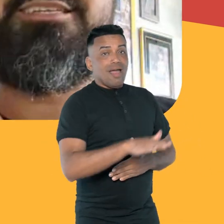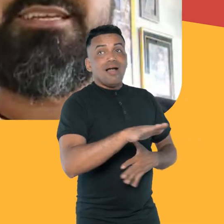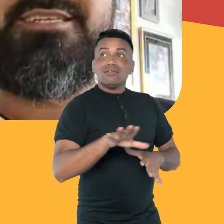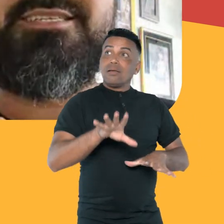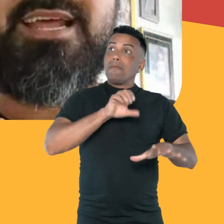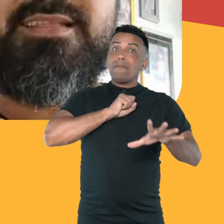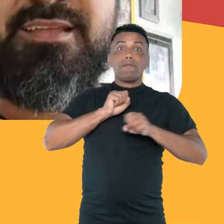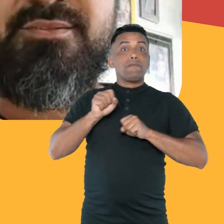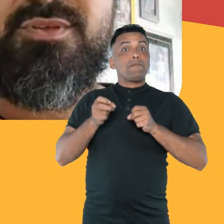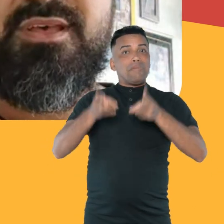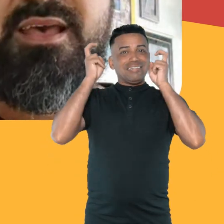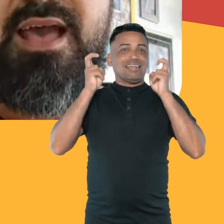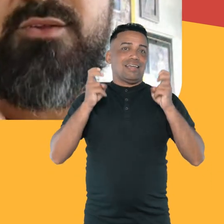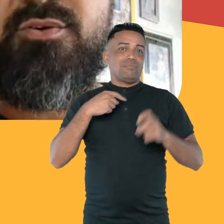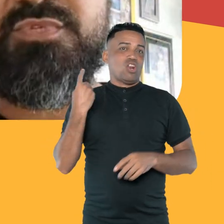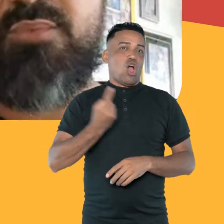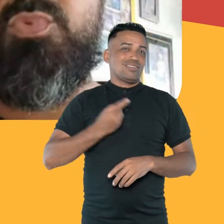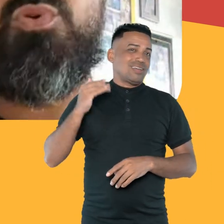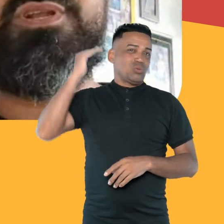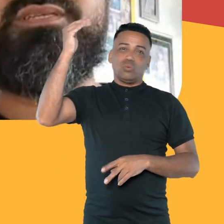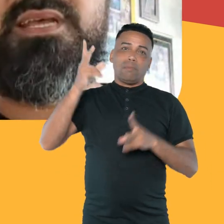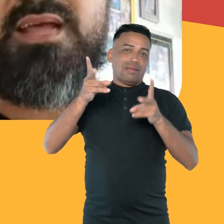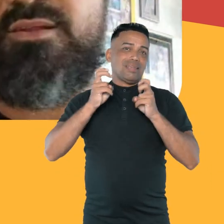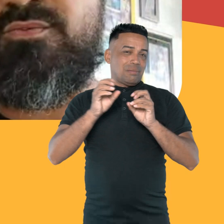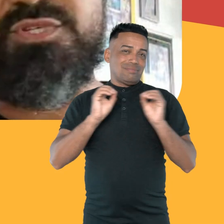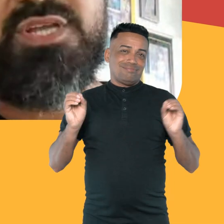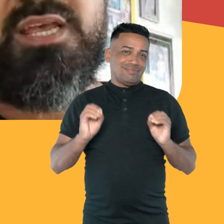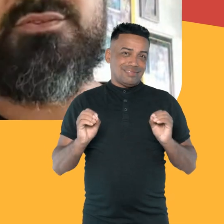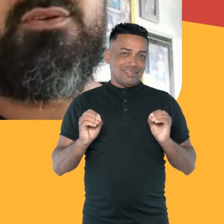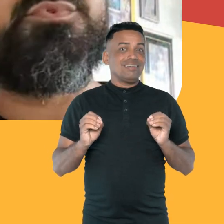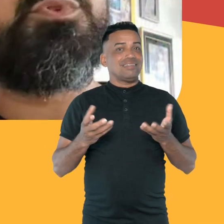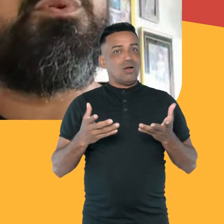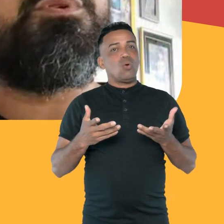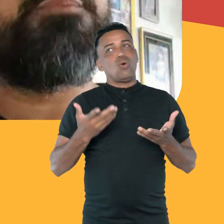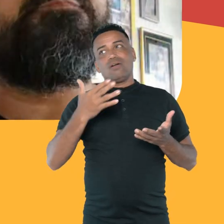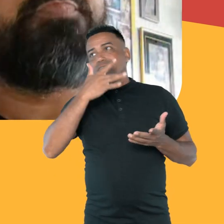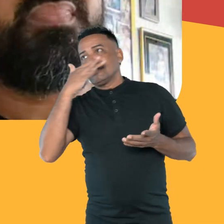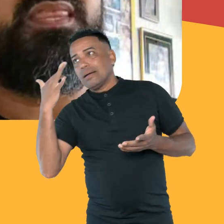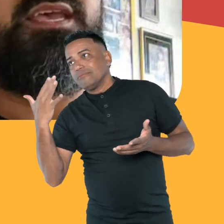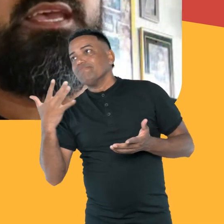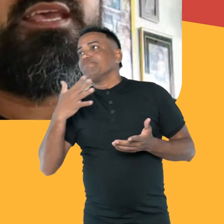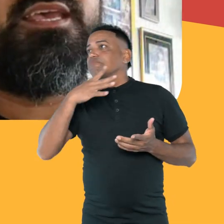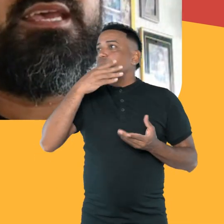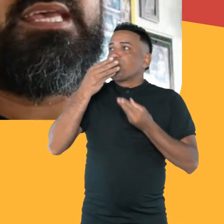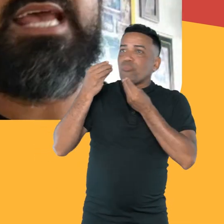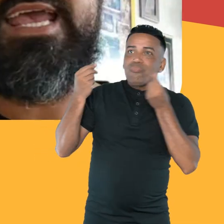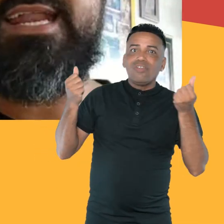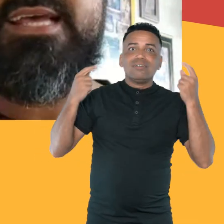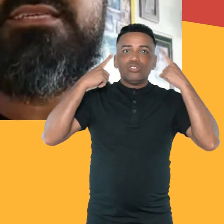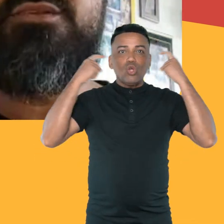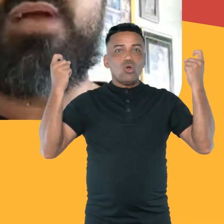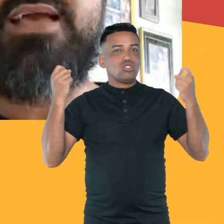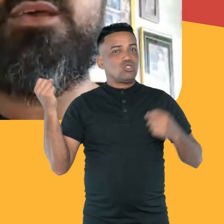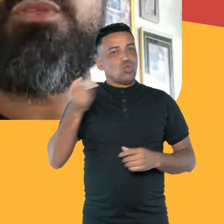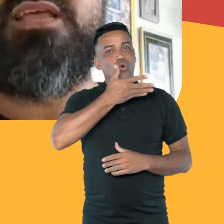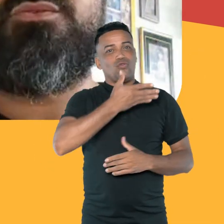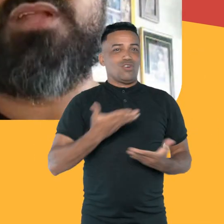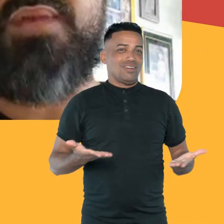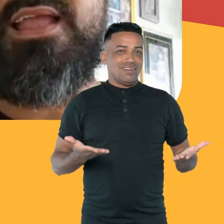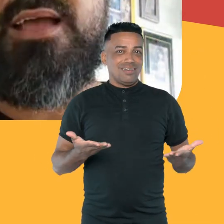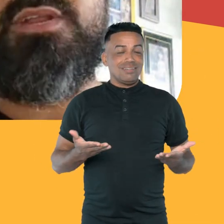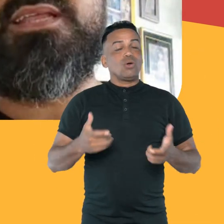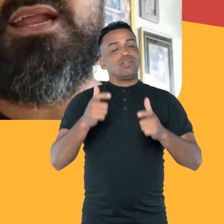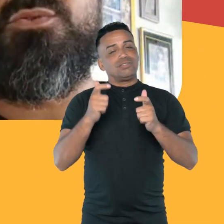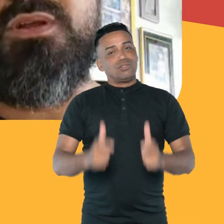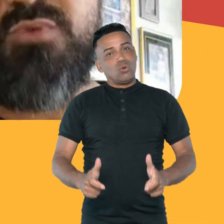isso. A gente deixa de estar atento a novos sabores, né, a novos cheiros, novos sons. E aí é nesse lugar que eu